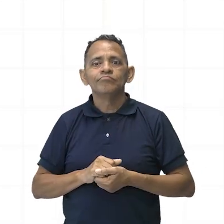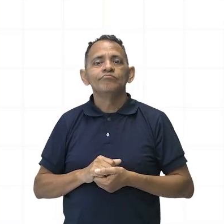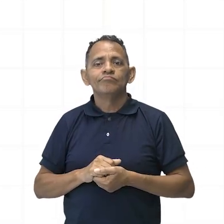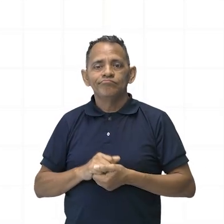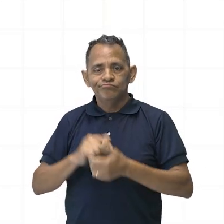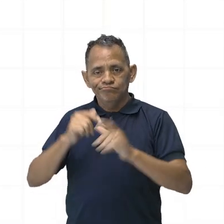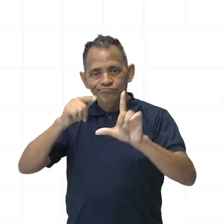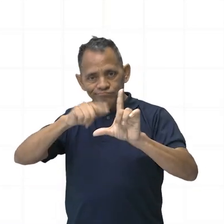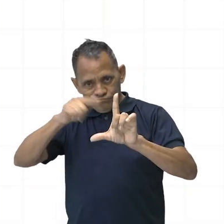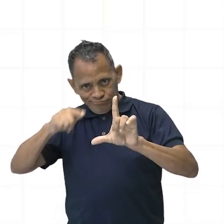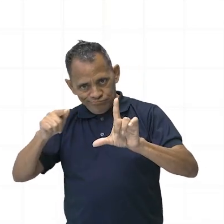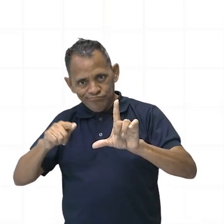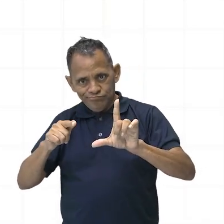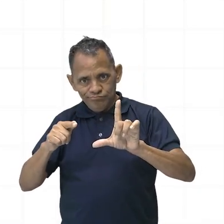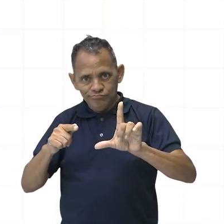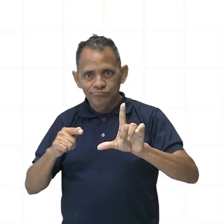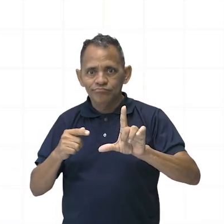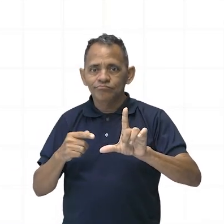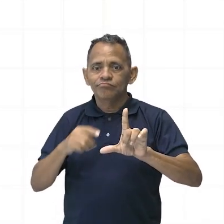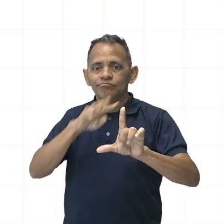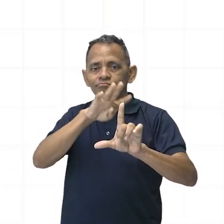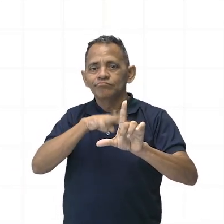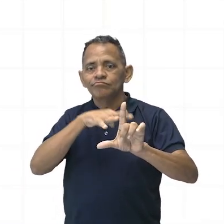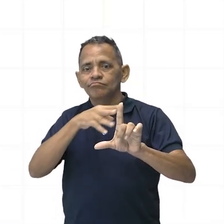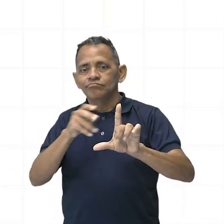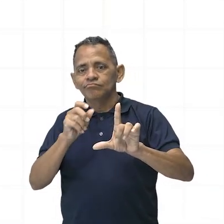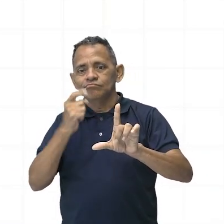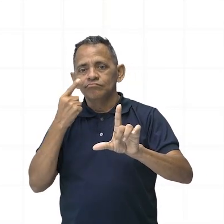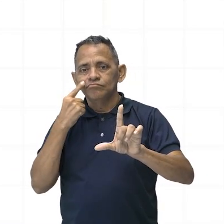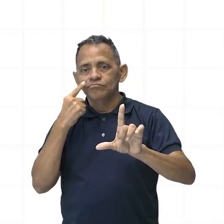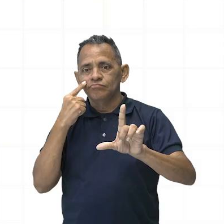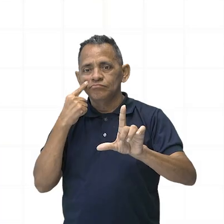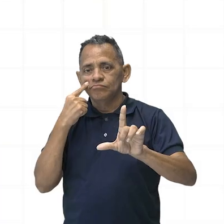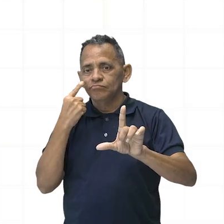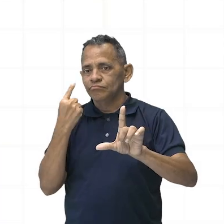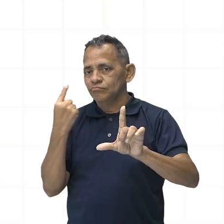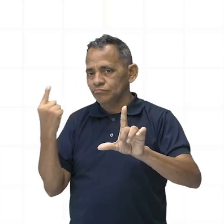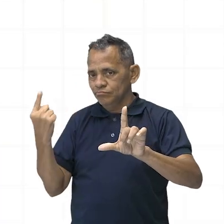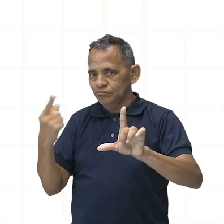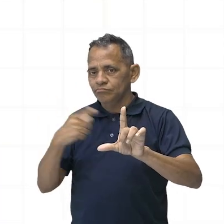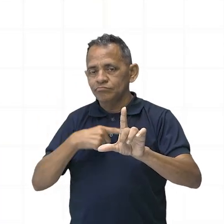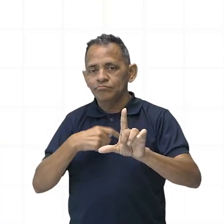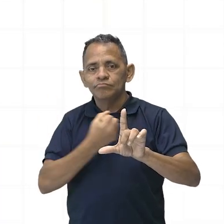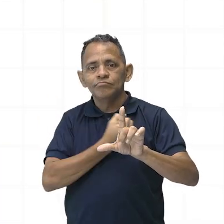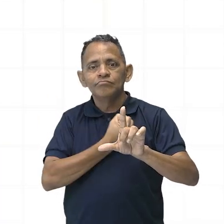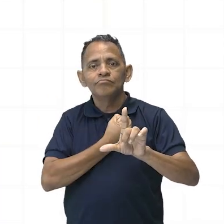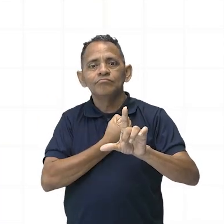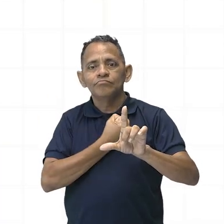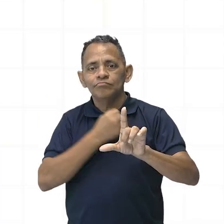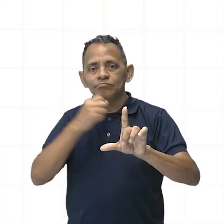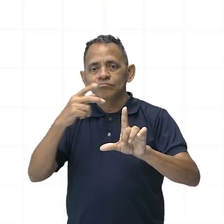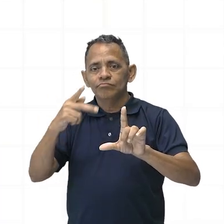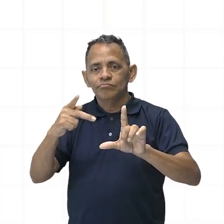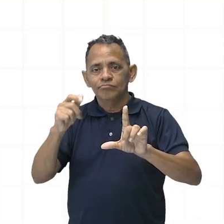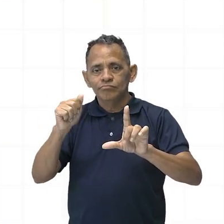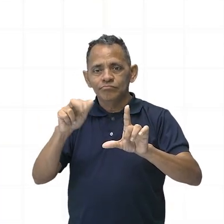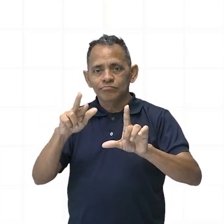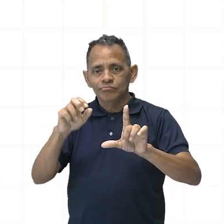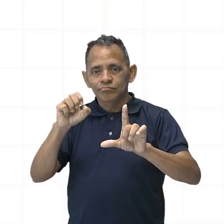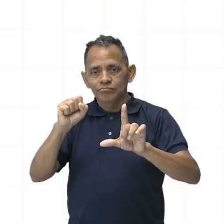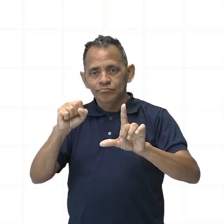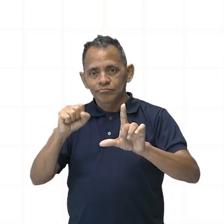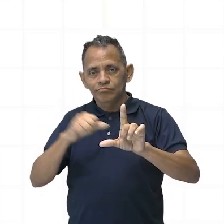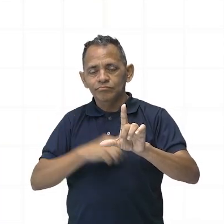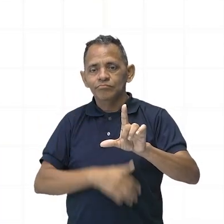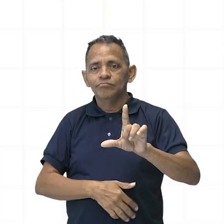o gráfico dessa tabela. Observe que aqui eu usei os números pares, ó. Né? No